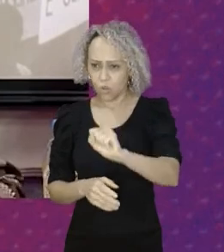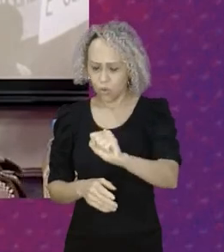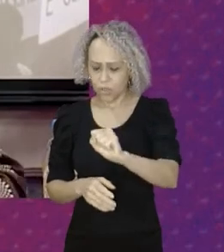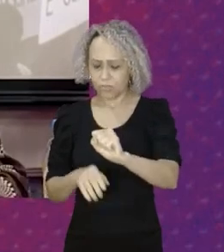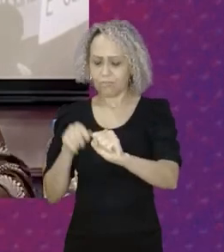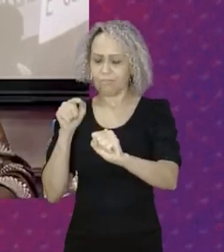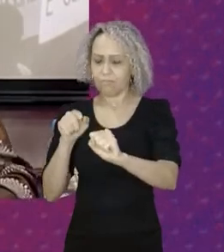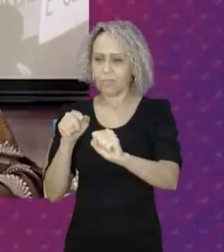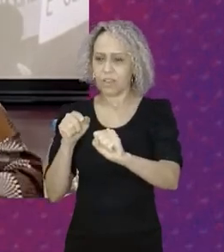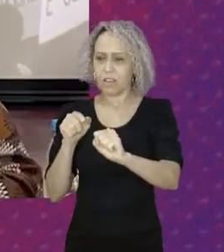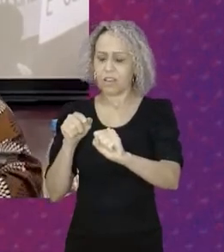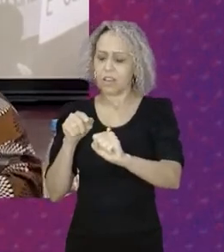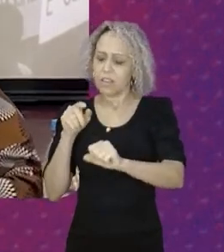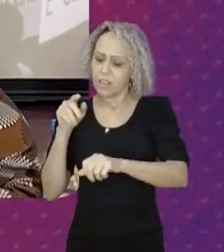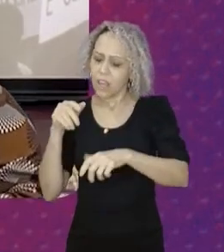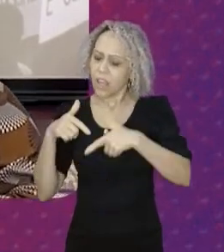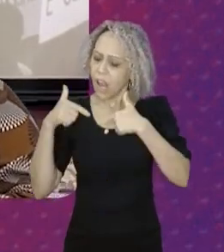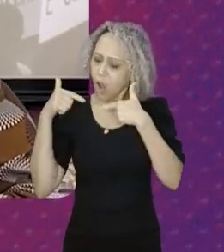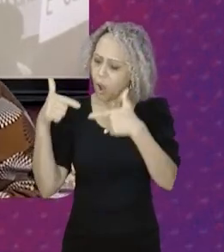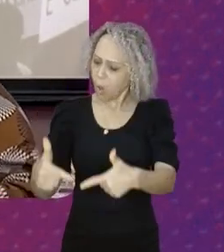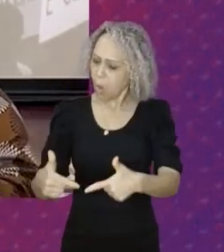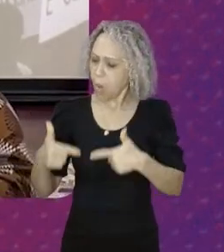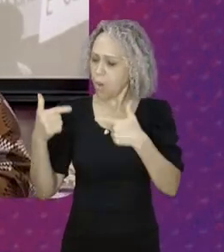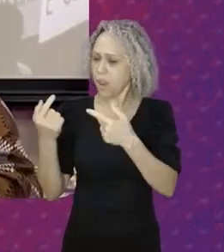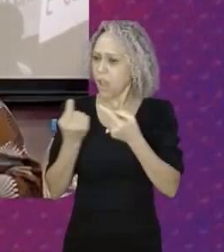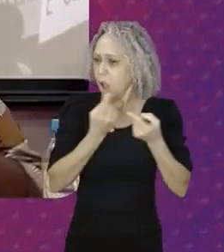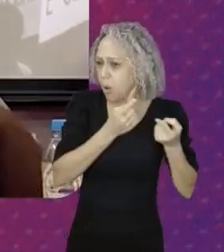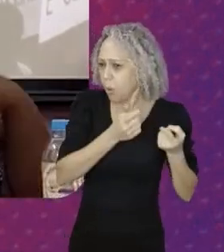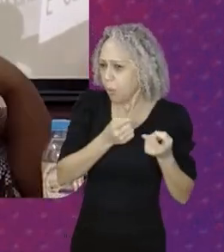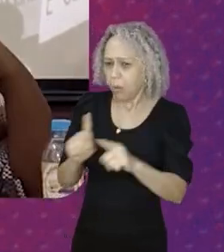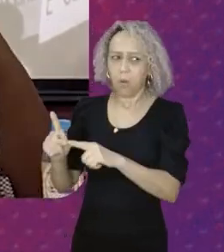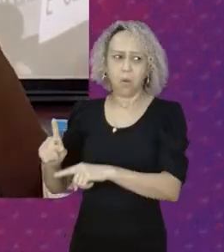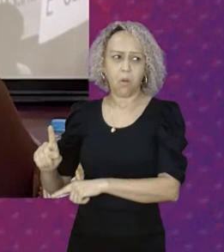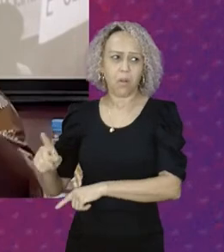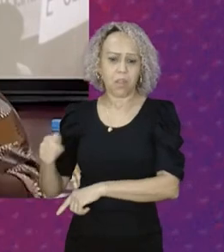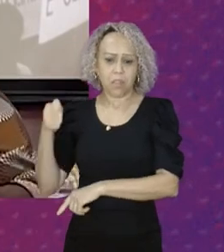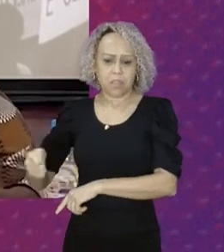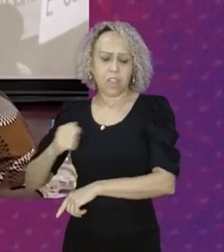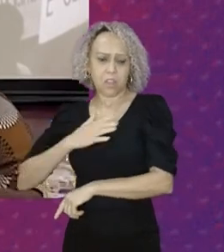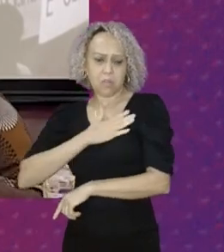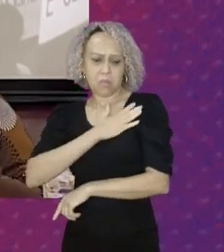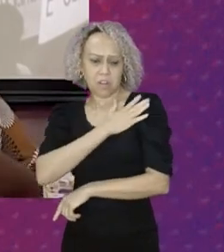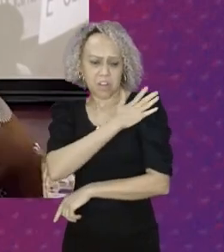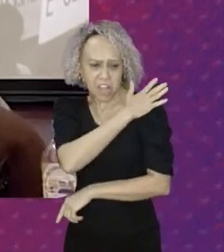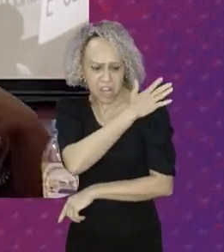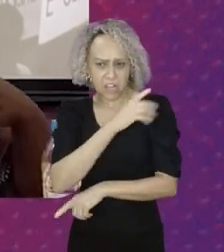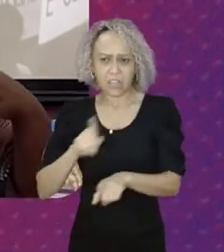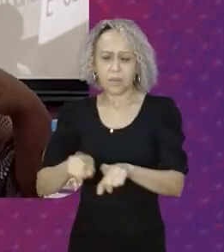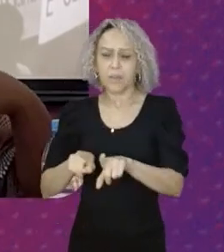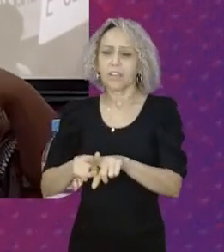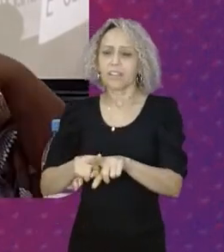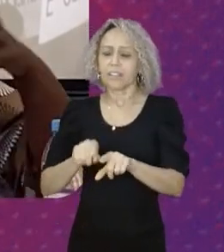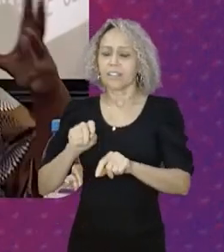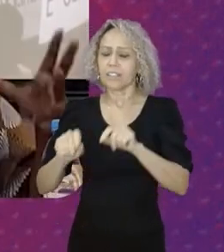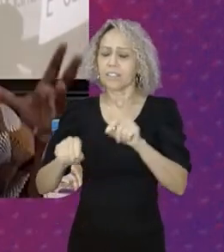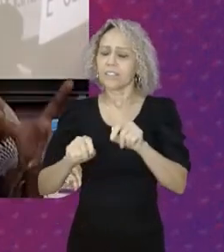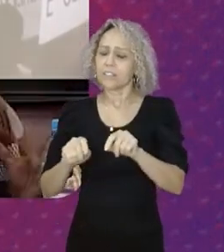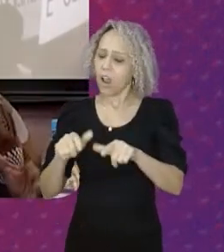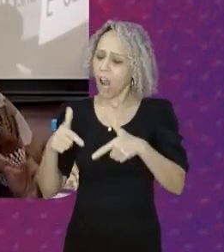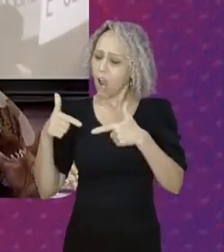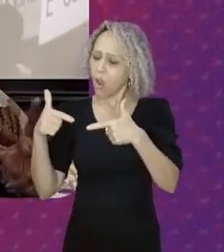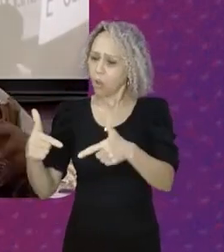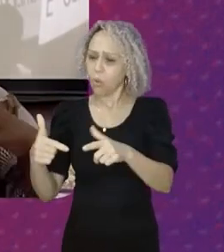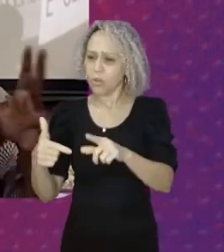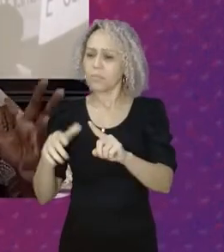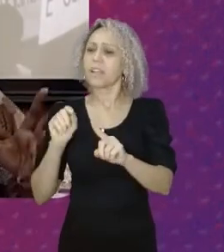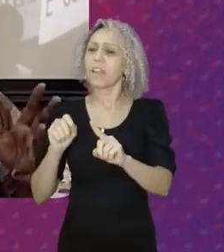lutas contra a ditadura militar, na organização, na luta pela anistia, nós vamos ter uma